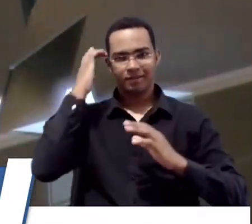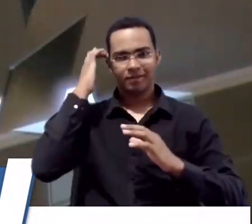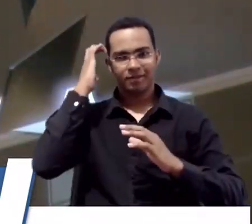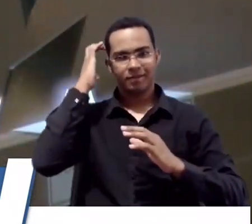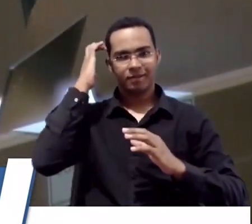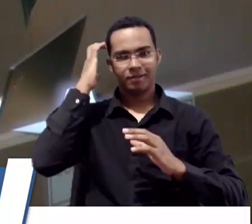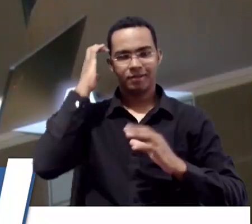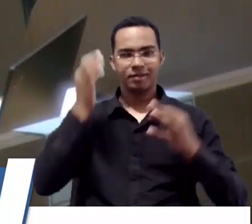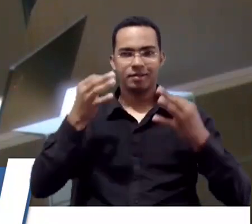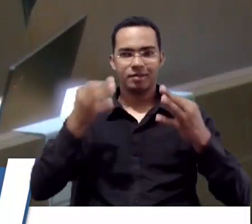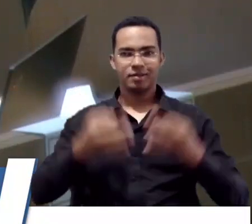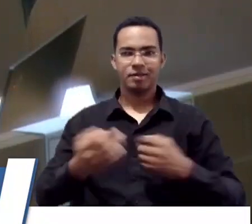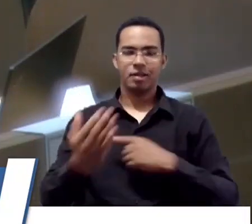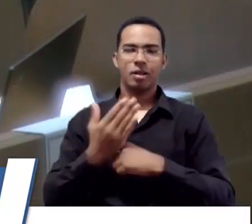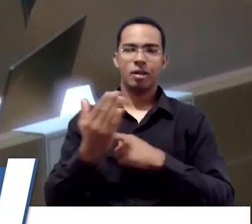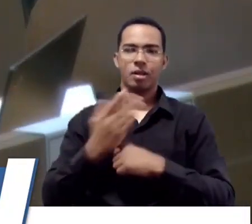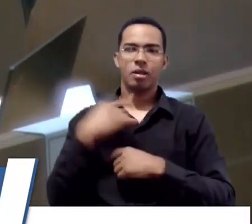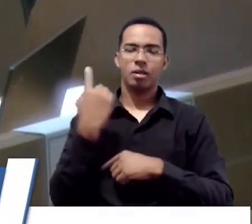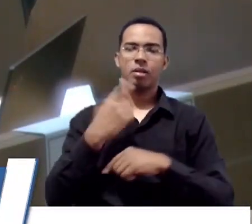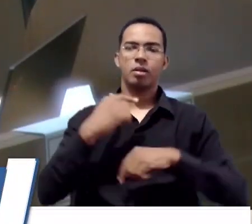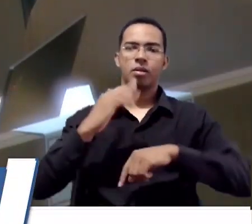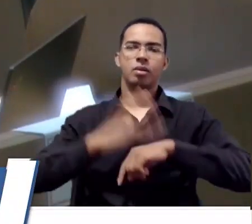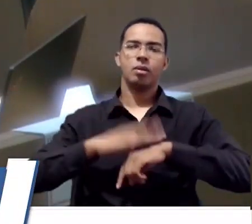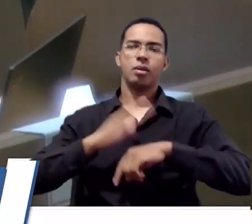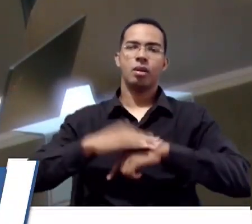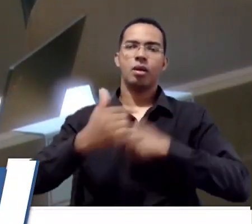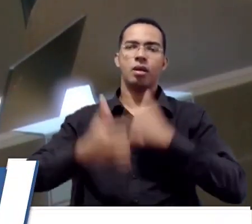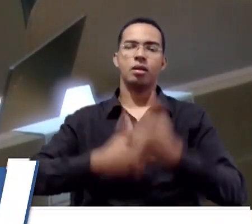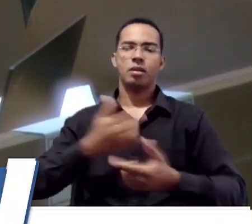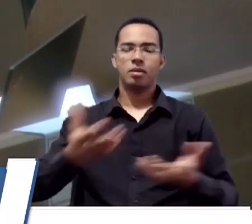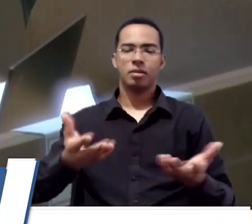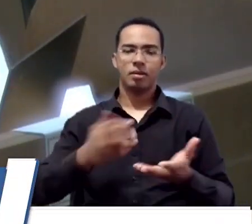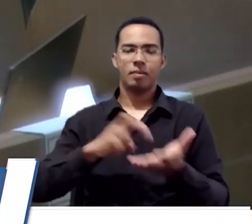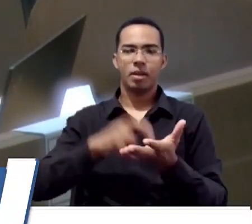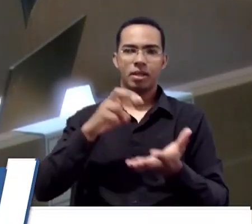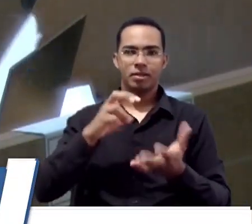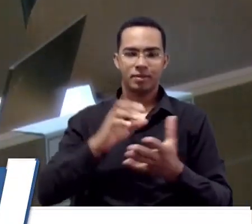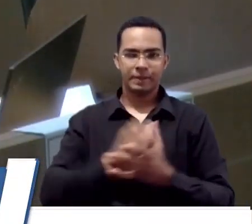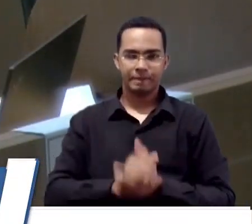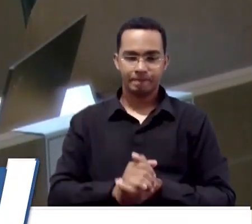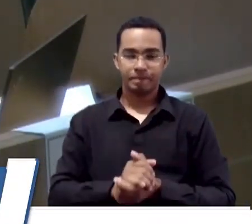vem enriquecer ainda mais nosso trabalho nessa manhã.